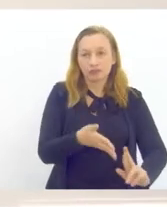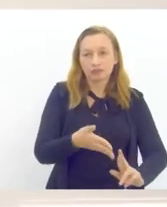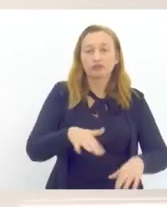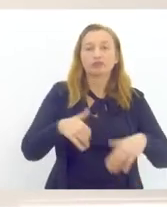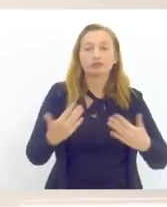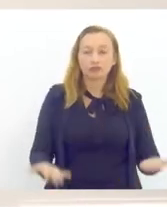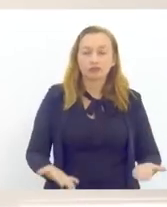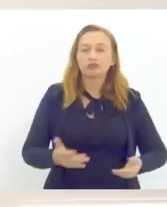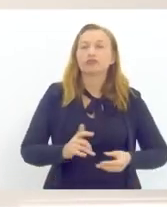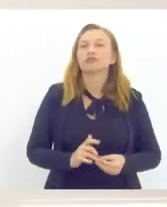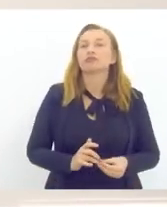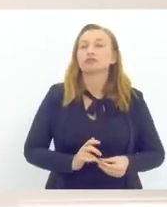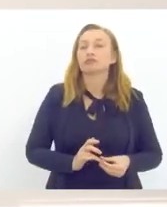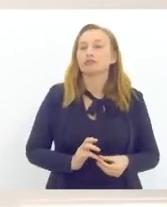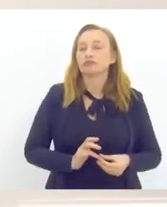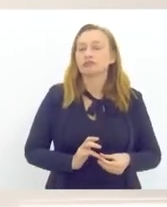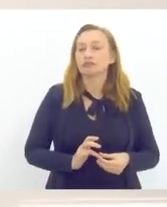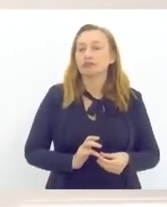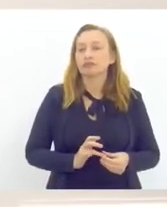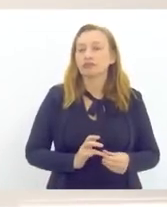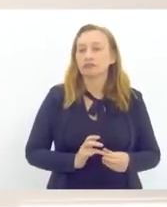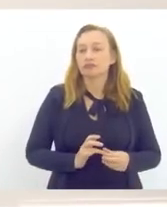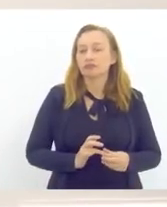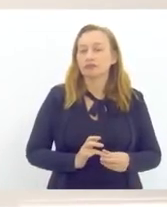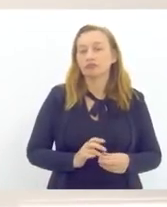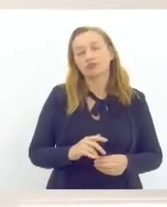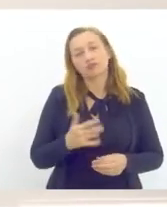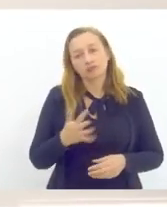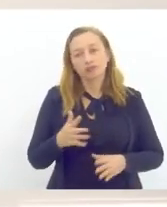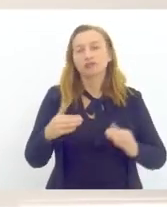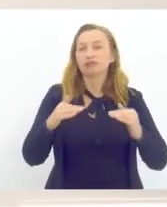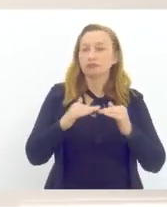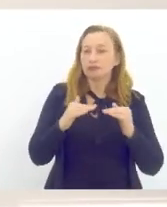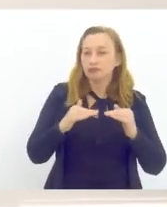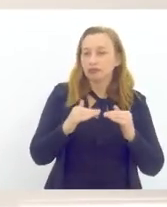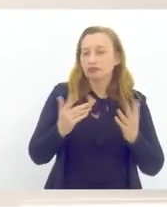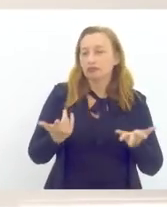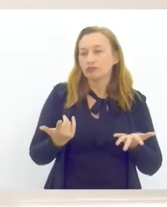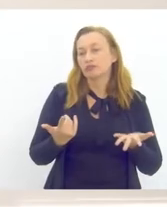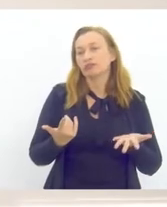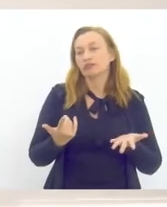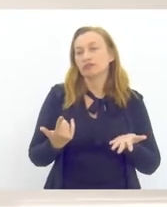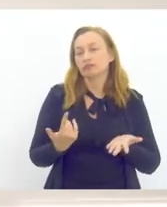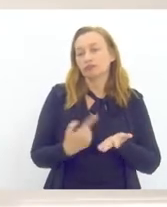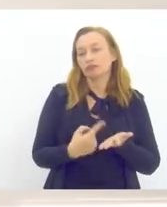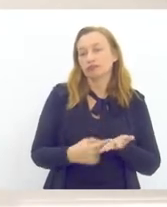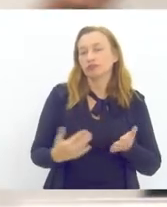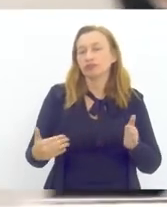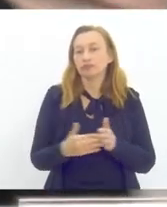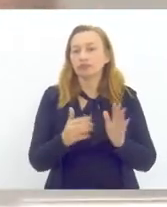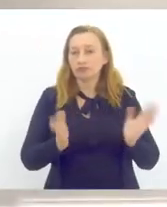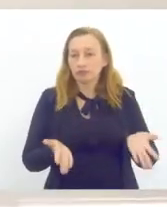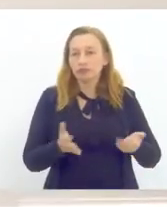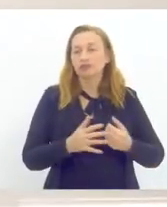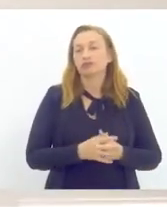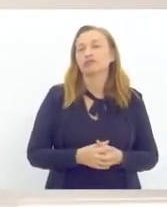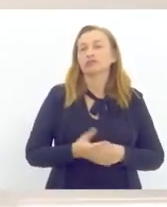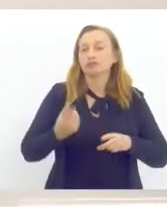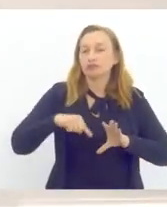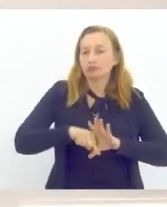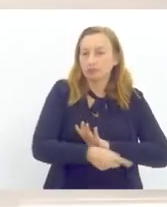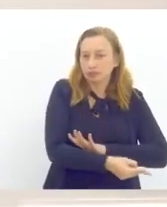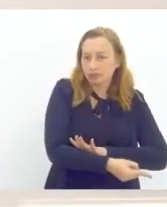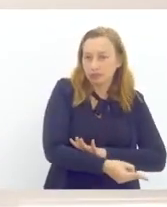Então, esse é mais ou menos o acúmulo que a gente teve até aqui e que a gente vai poder